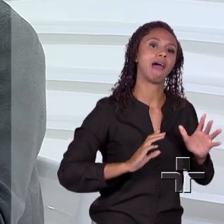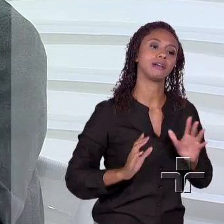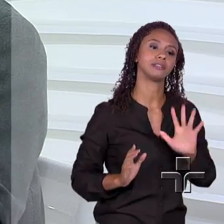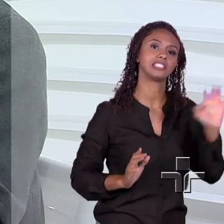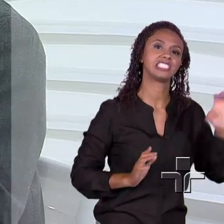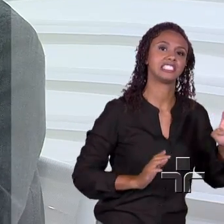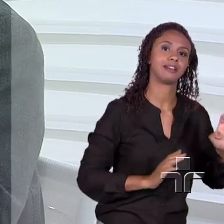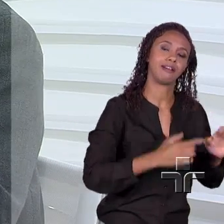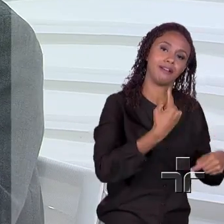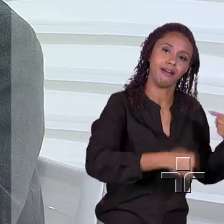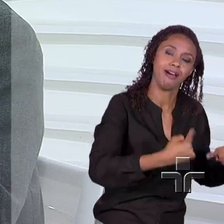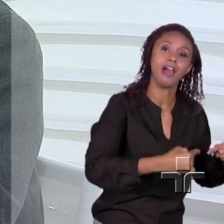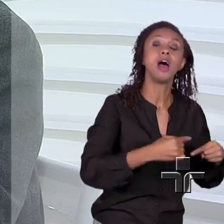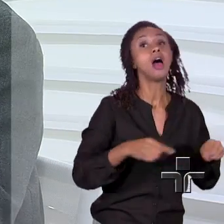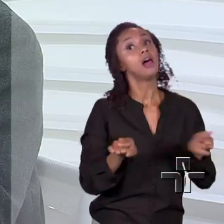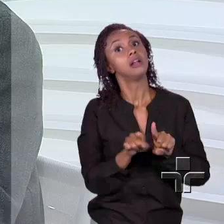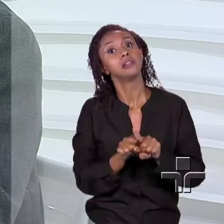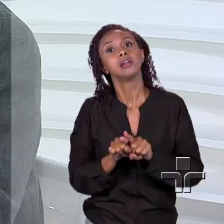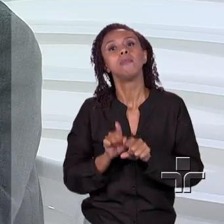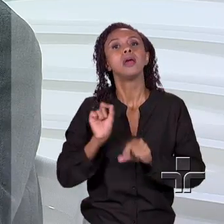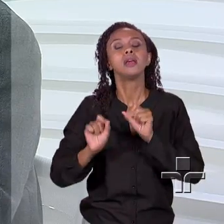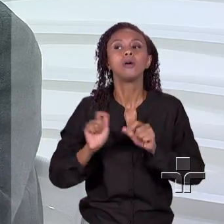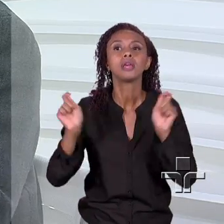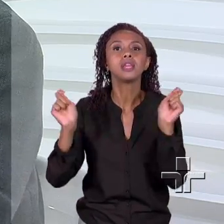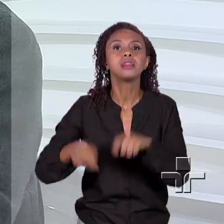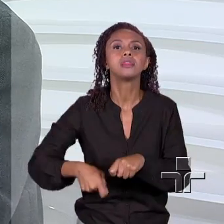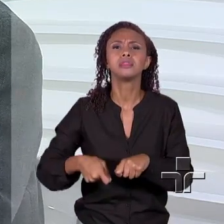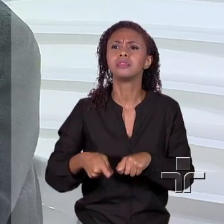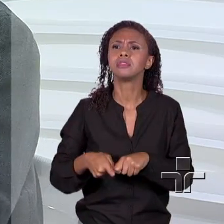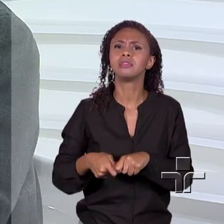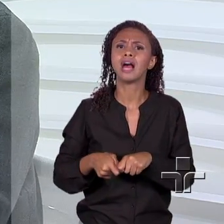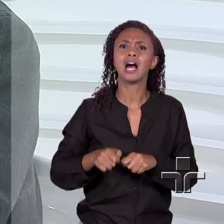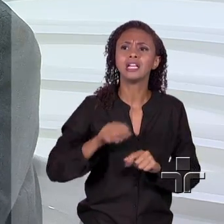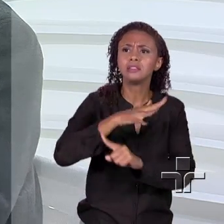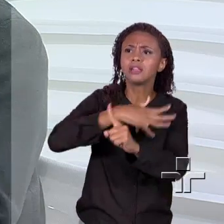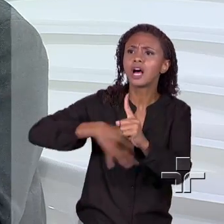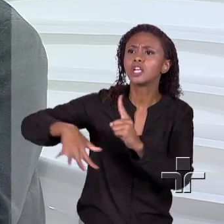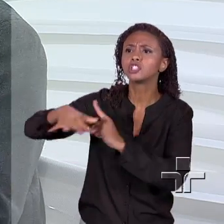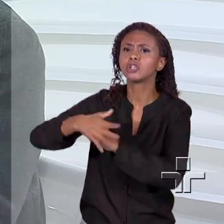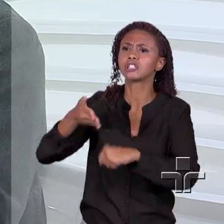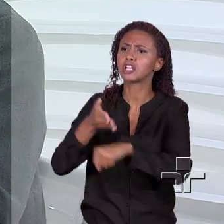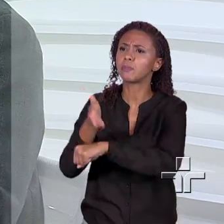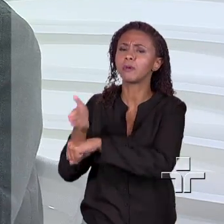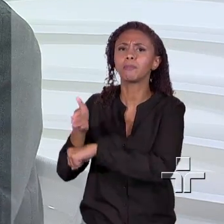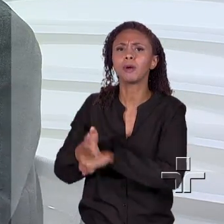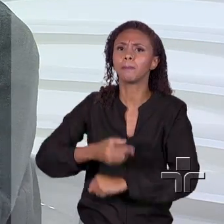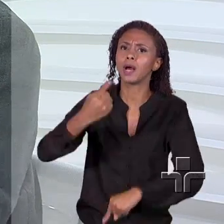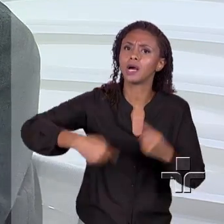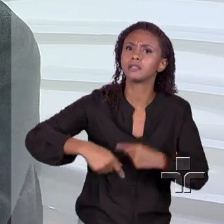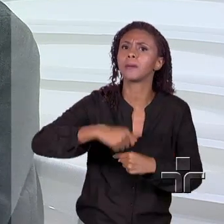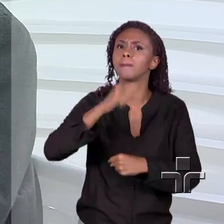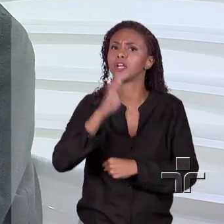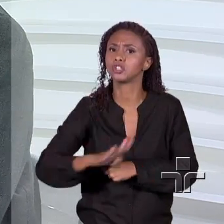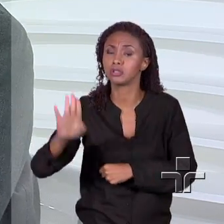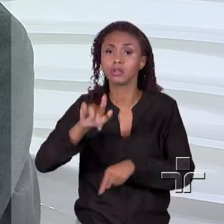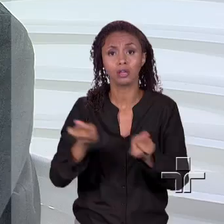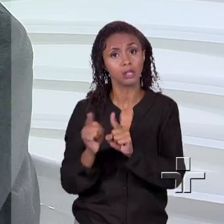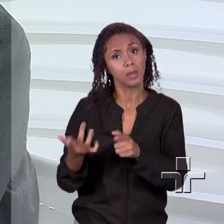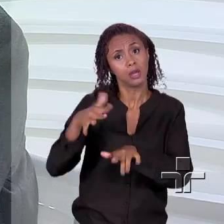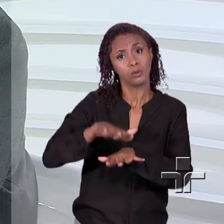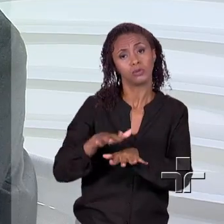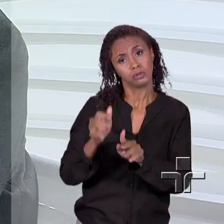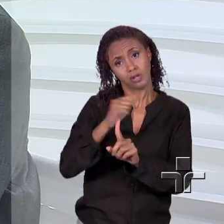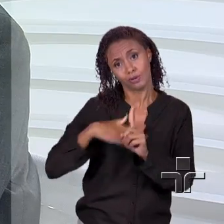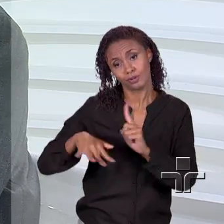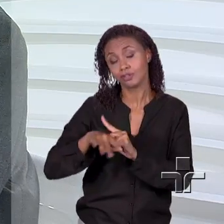as possibilidades de ter uma participação de todos os setores sociais nos debates nacionais e na inclusão social. Então, isso